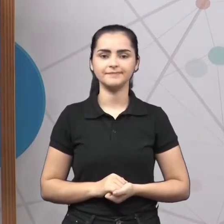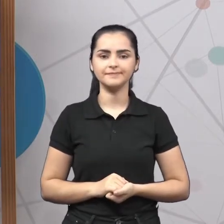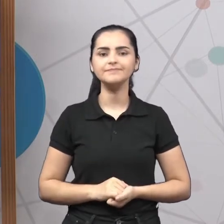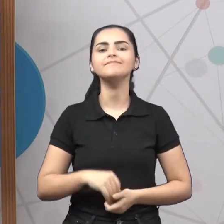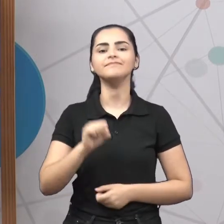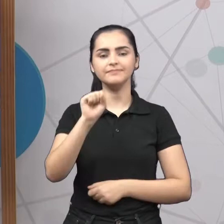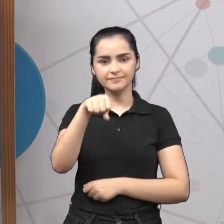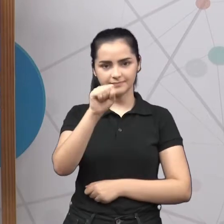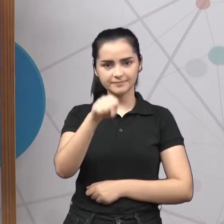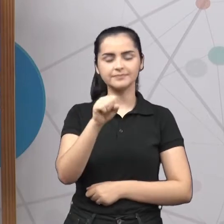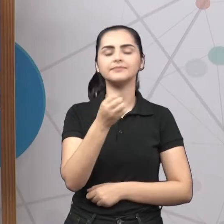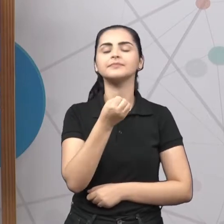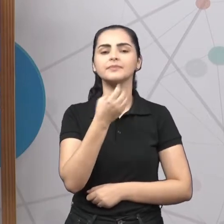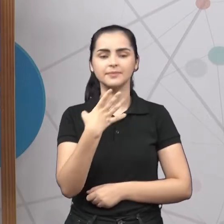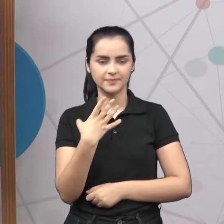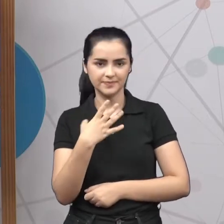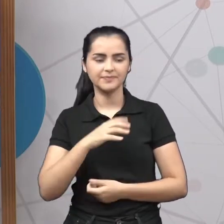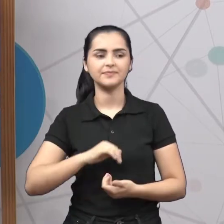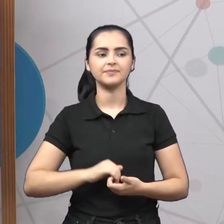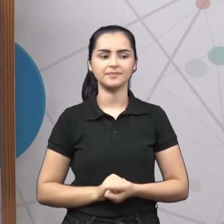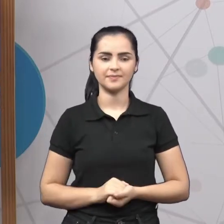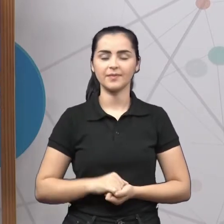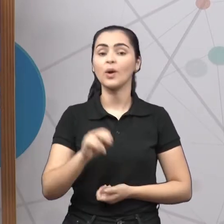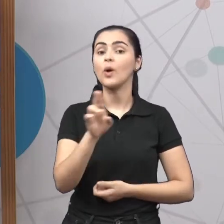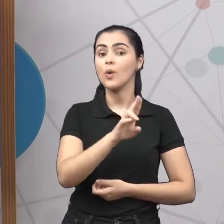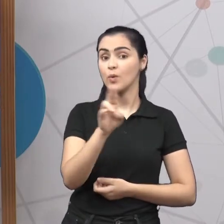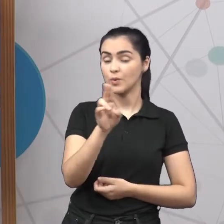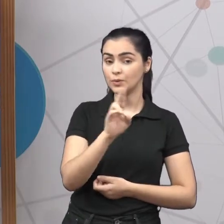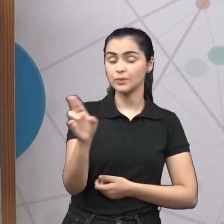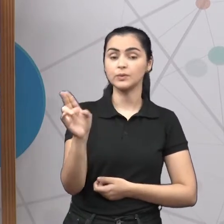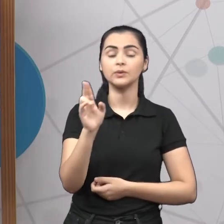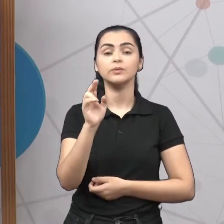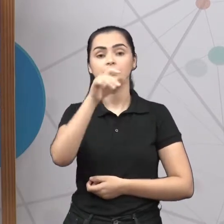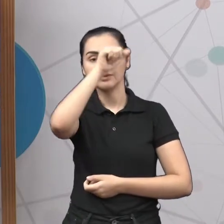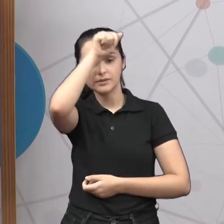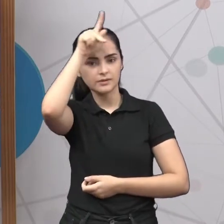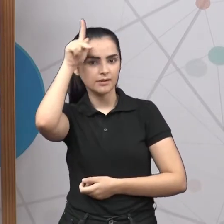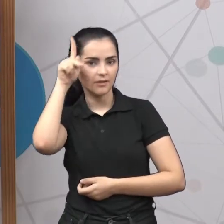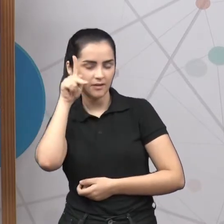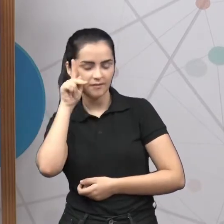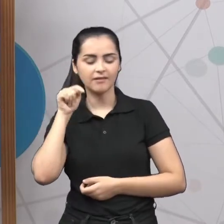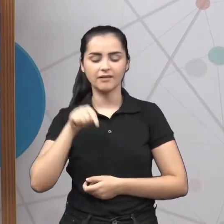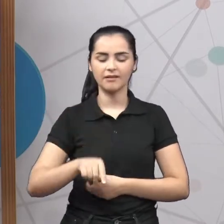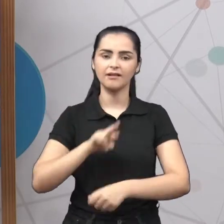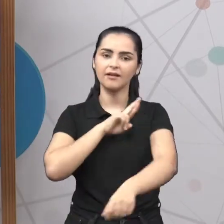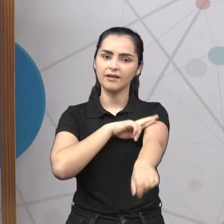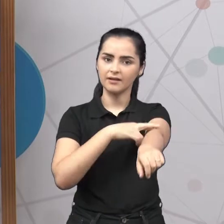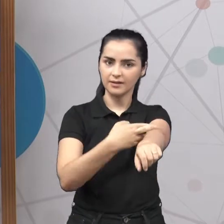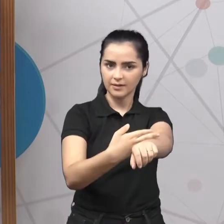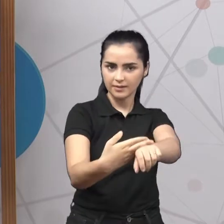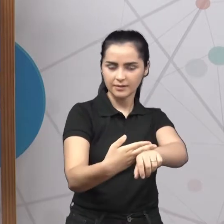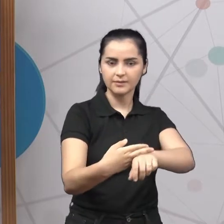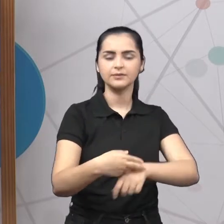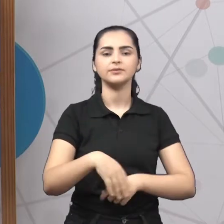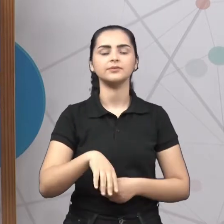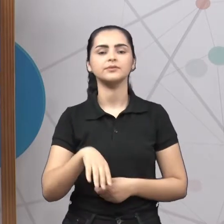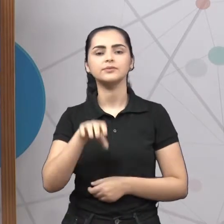Eita, isso, muito bem, ó. O nome da prefeita de Rio Branco, ó. Prefeita